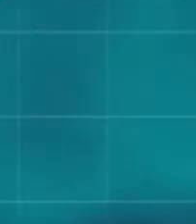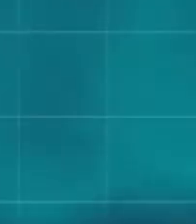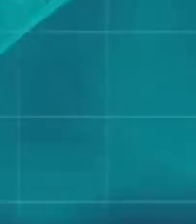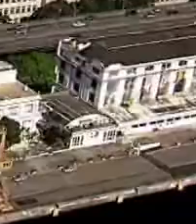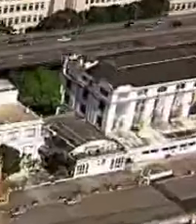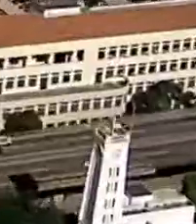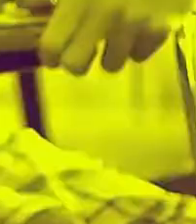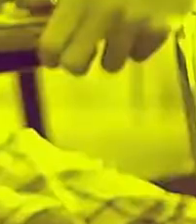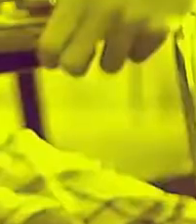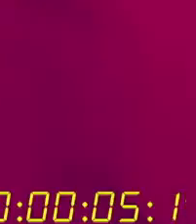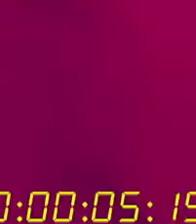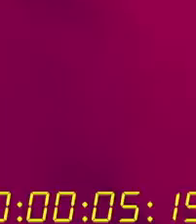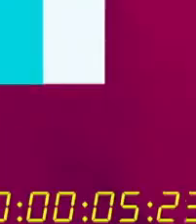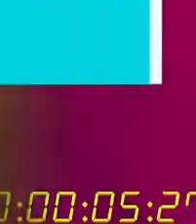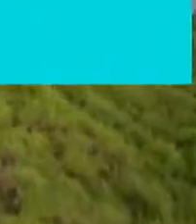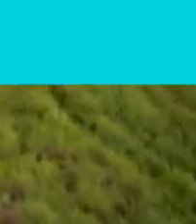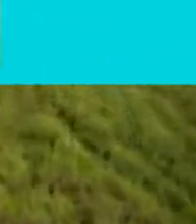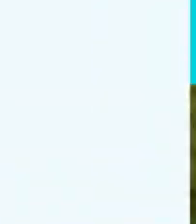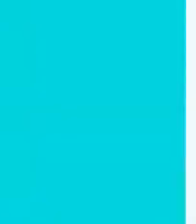Tchau. Tchau.